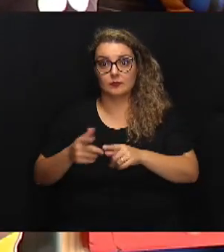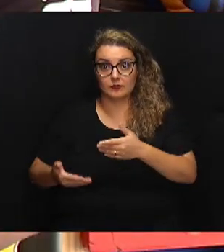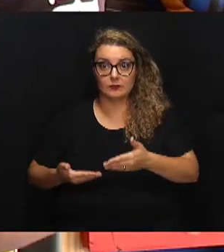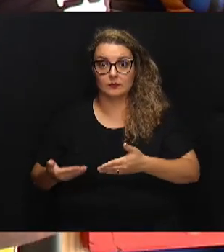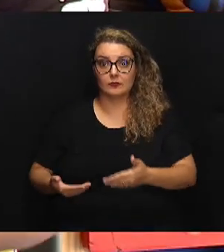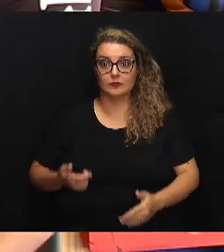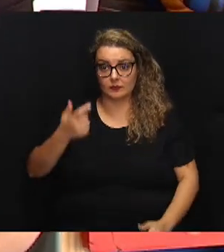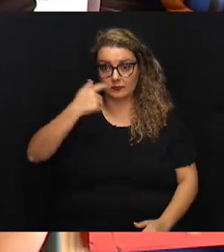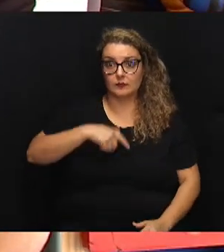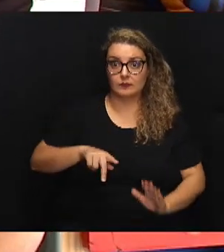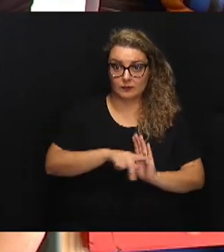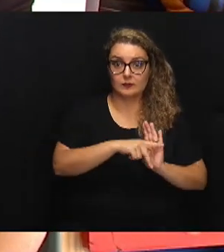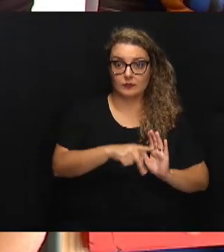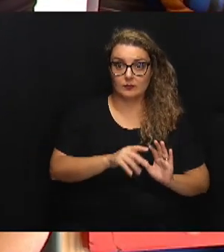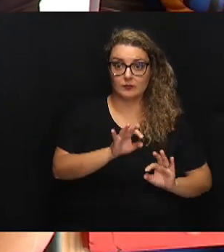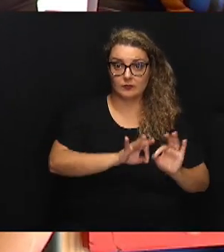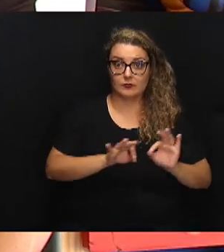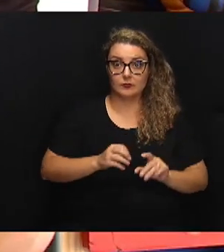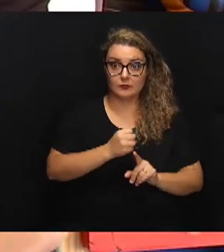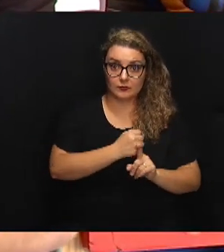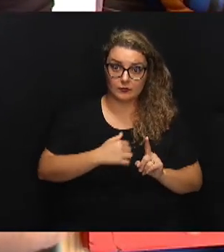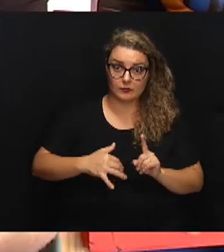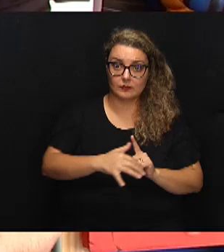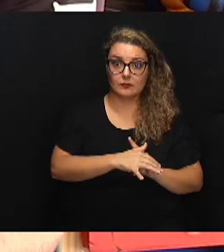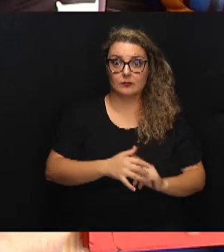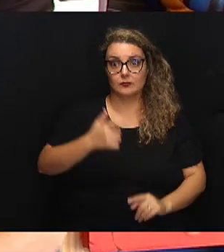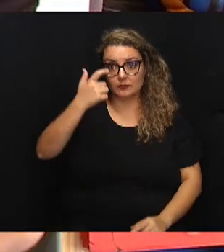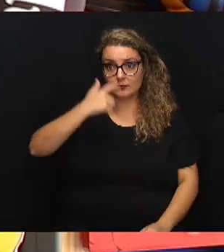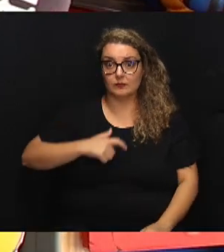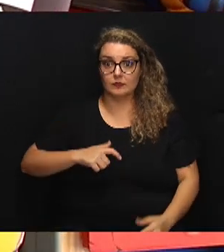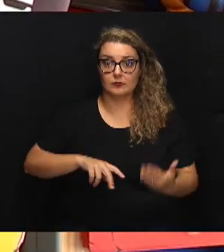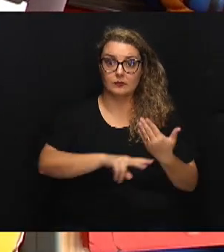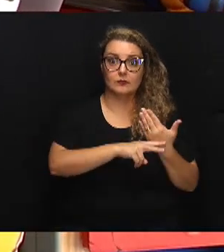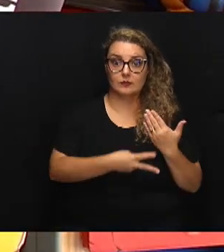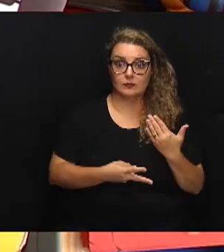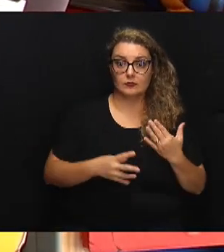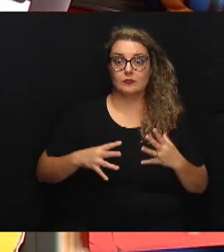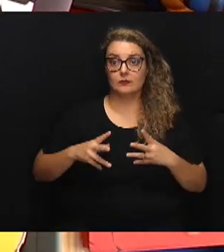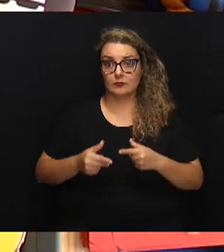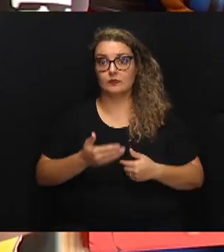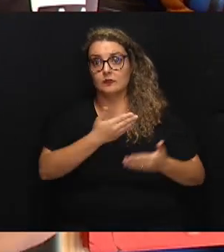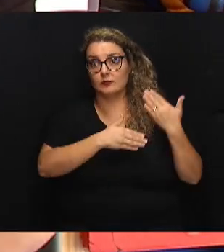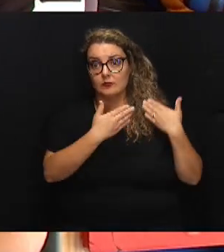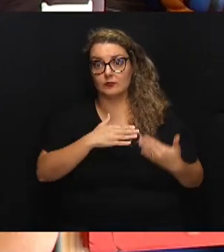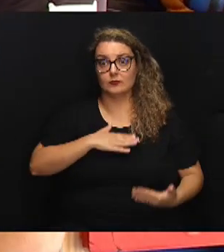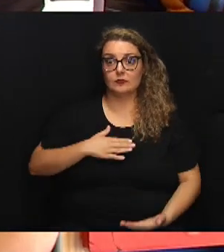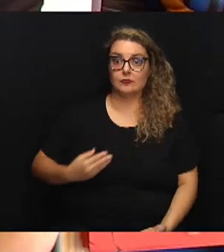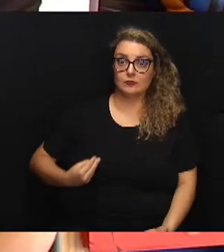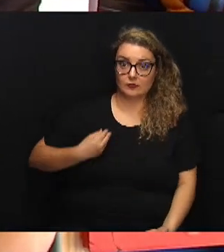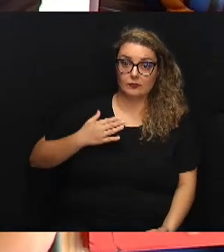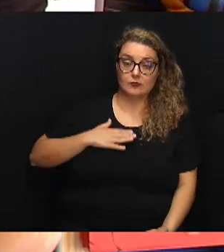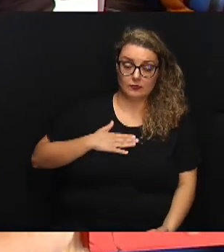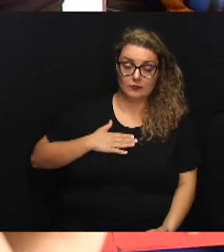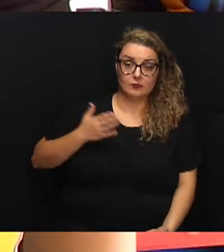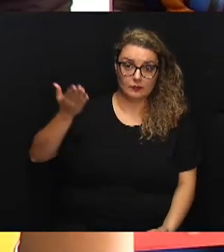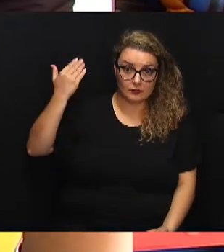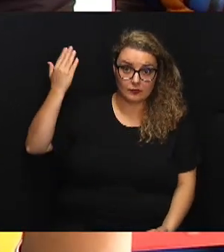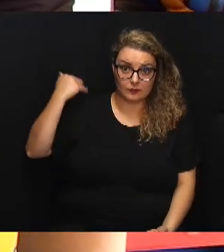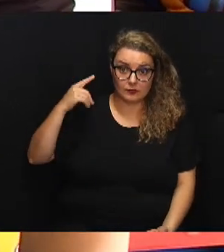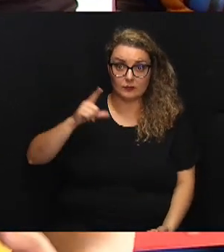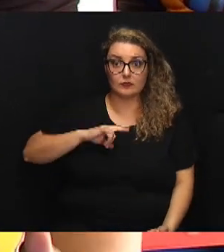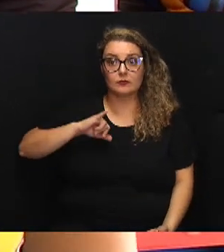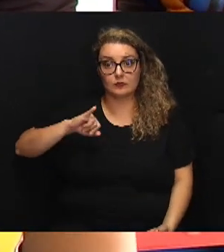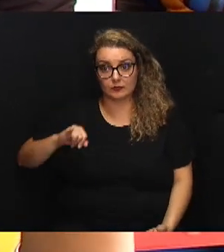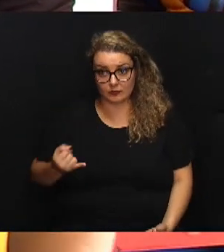vim disso, né? Eu vim de projeto social, então eu sou fruto daquilo que foi plantado na minha vida lá atrás. Então eu tive a